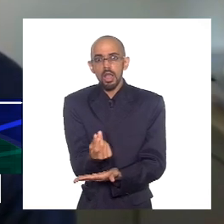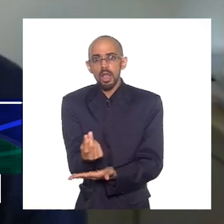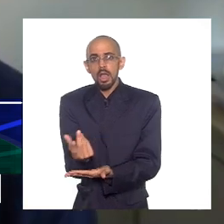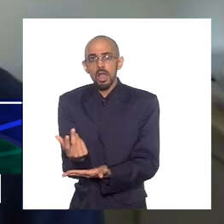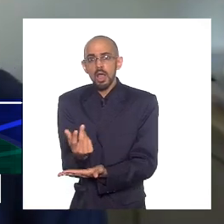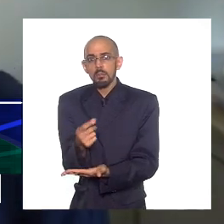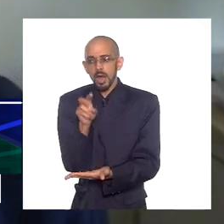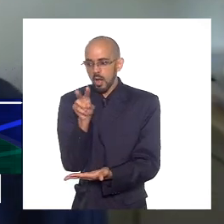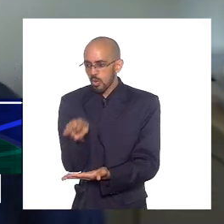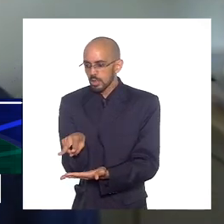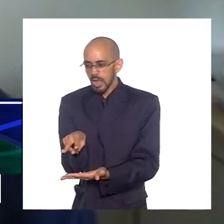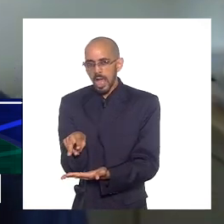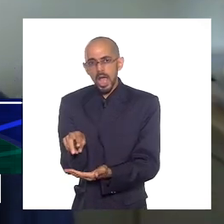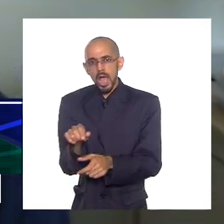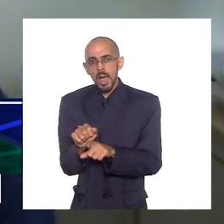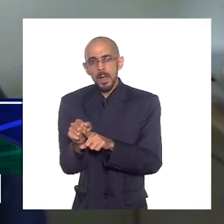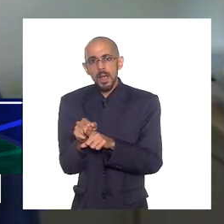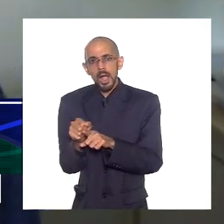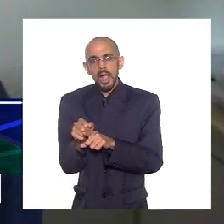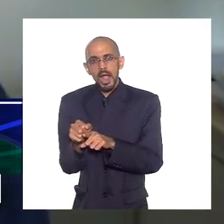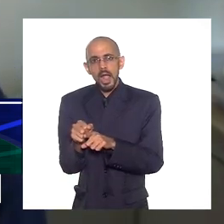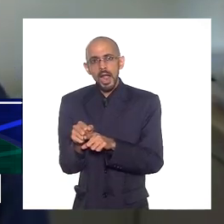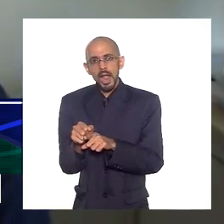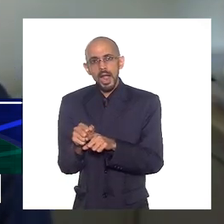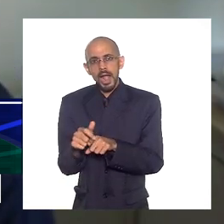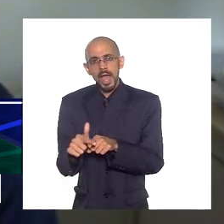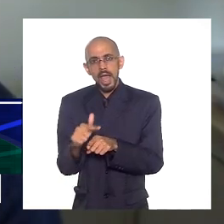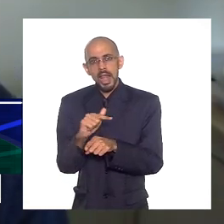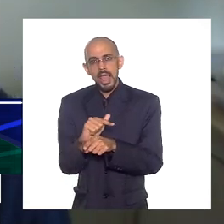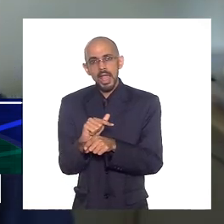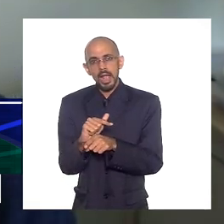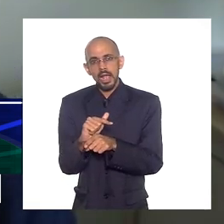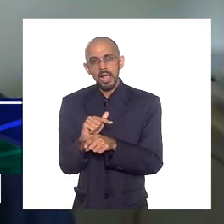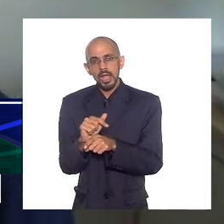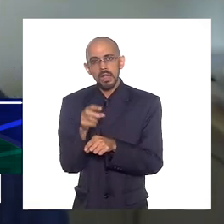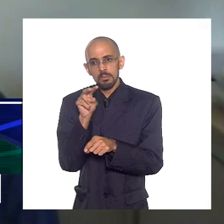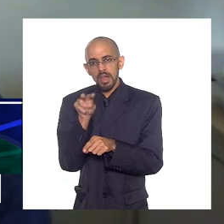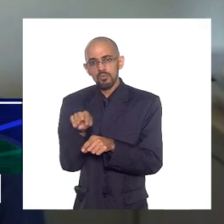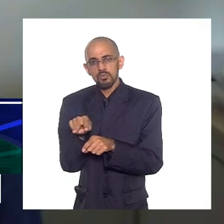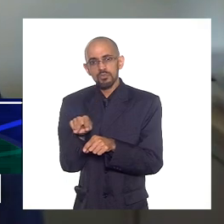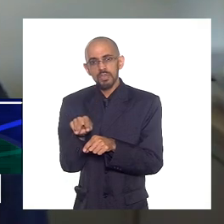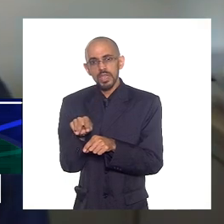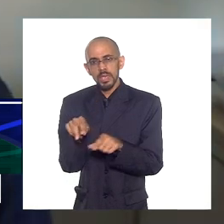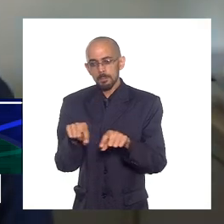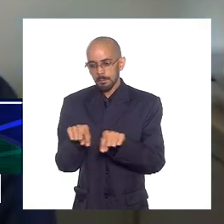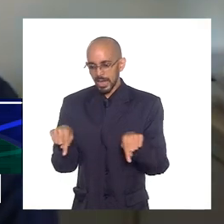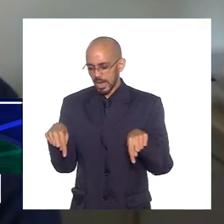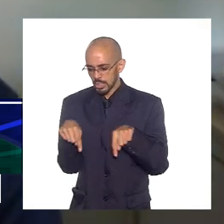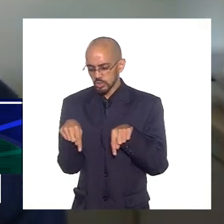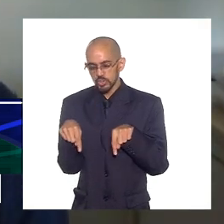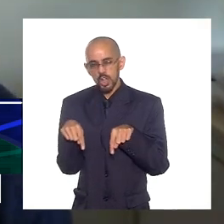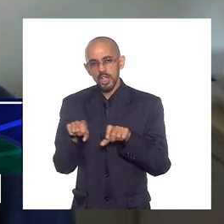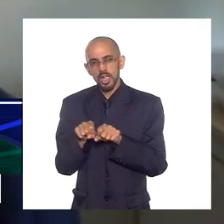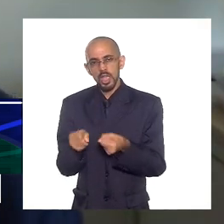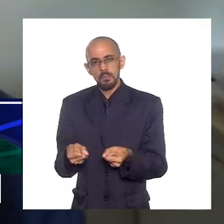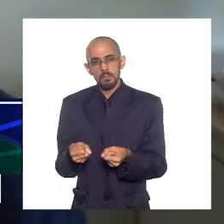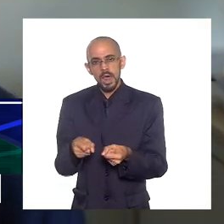pneu careca, para ver para-choque amassado, para ver uma lâmpada